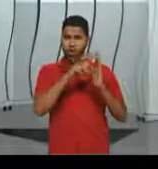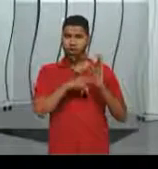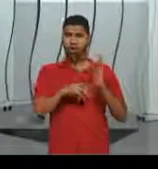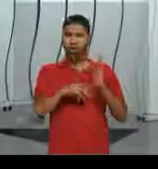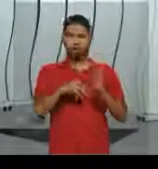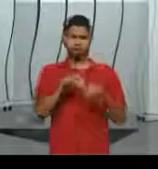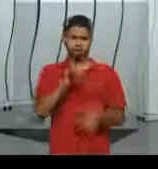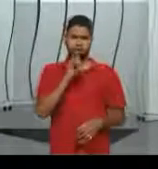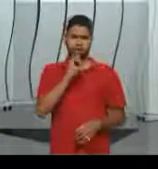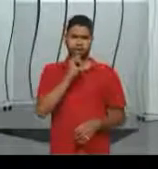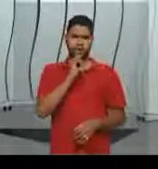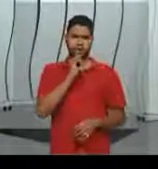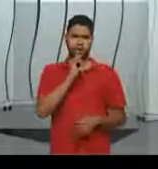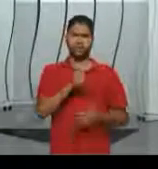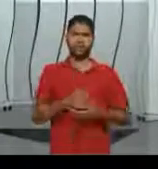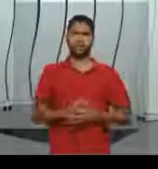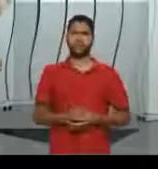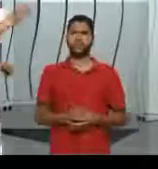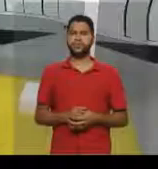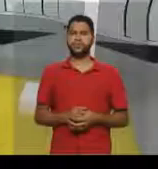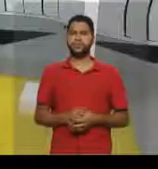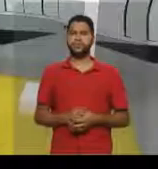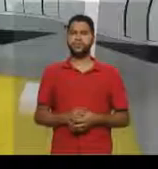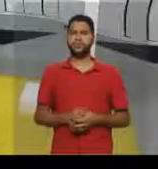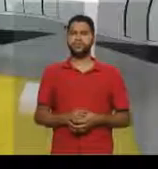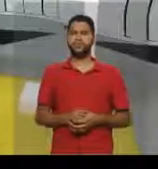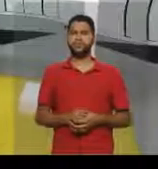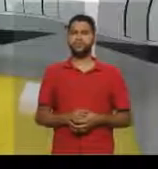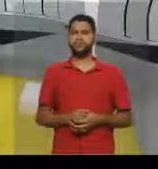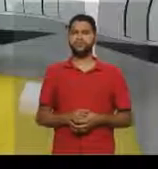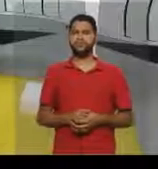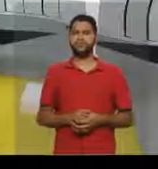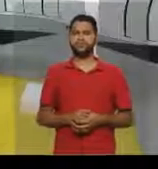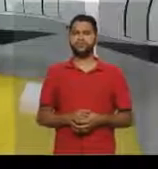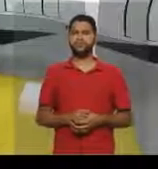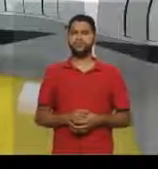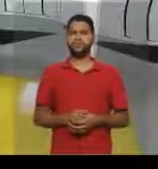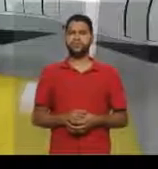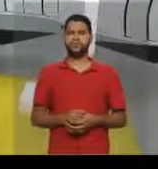dar um exemplo para vocês.